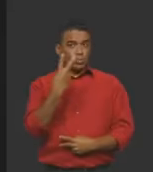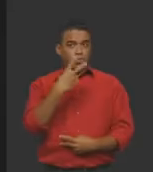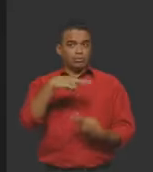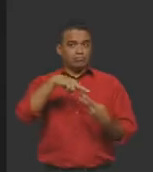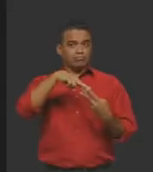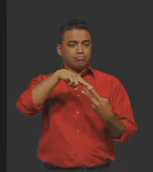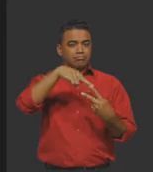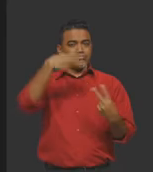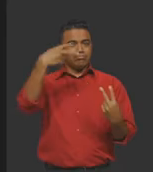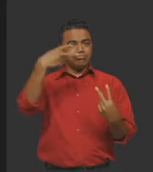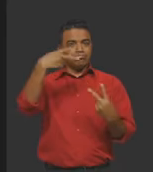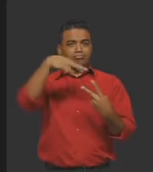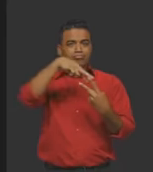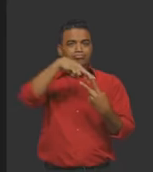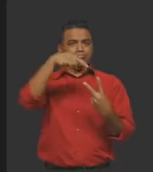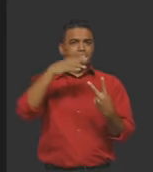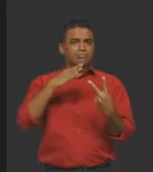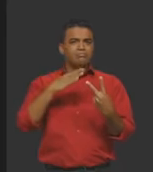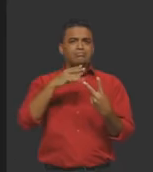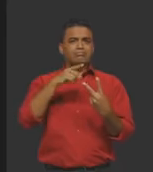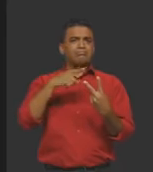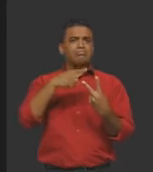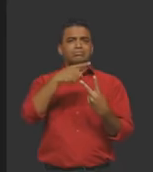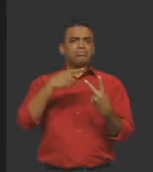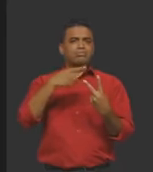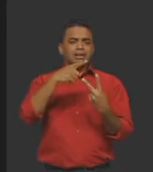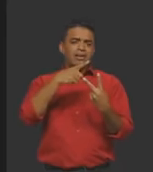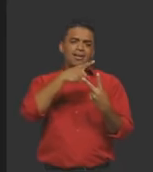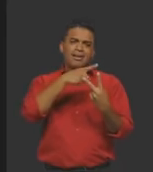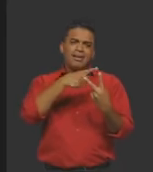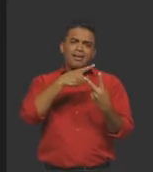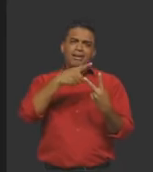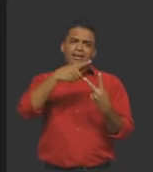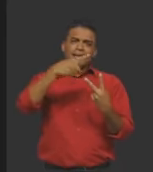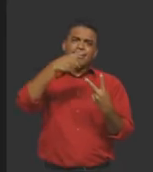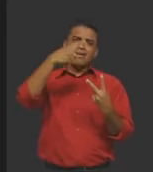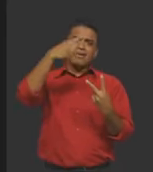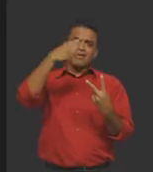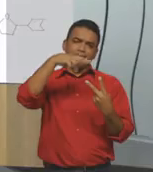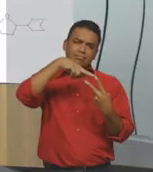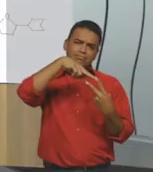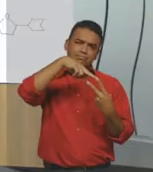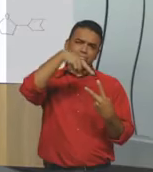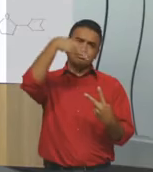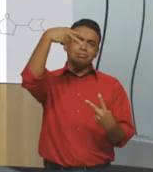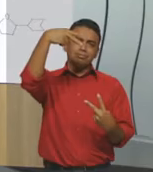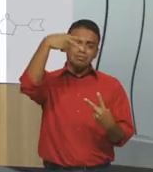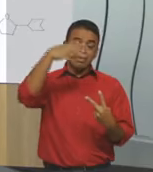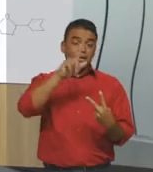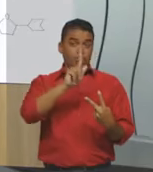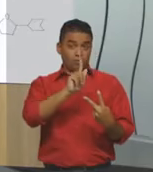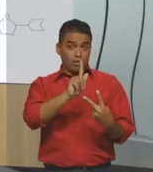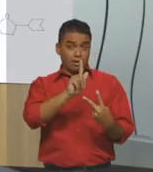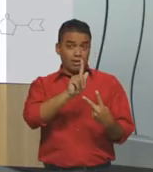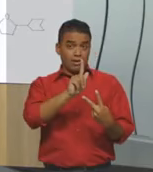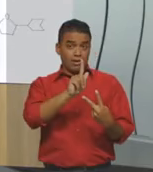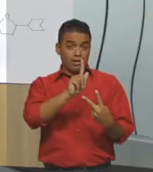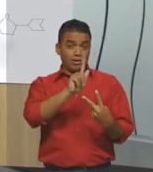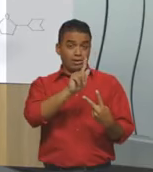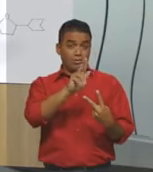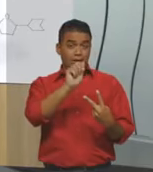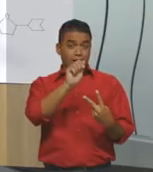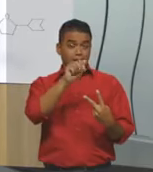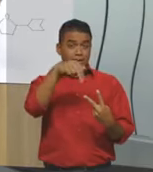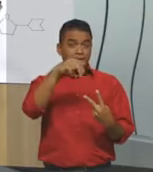elas são pareadas através dos pares de bases nitrogenadas. Sempre, guanina liga